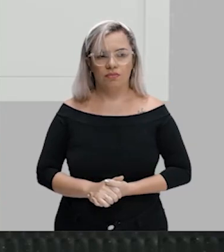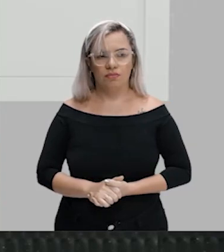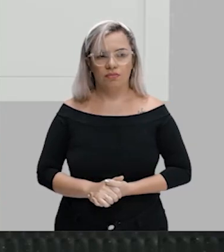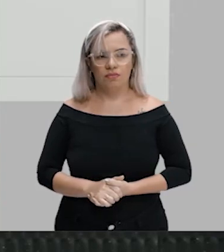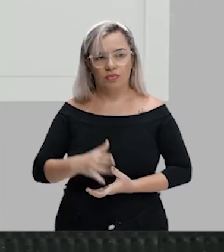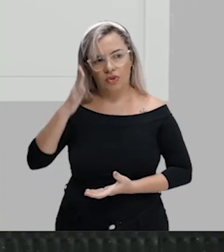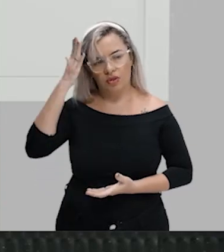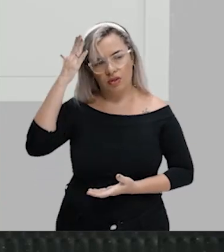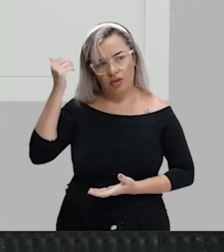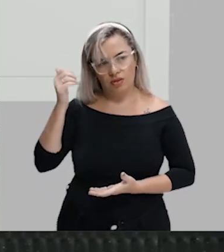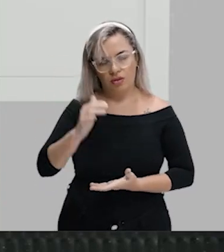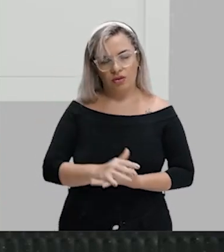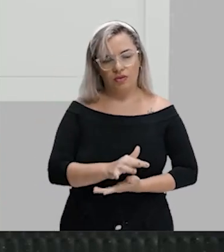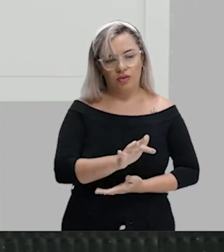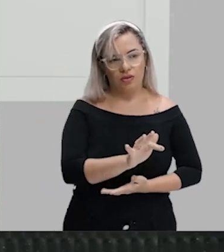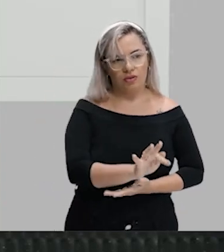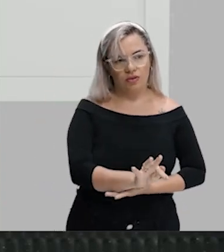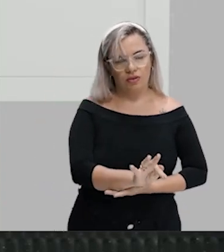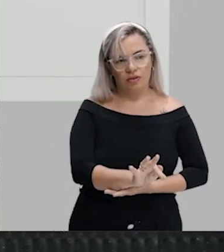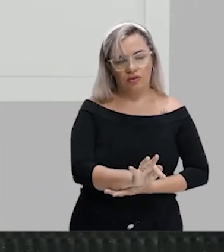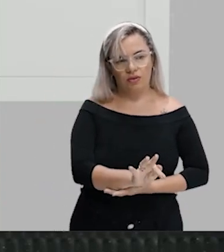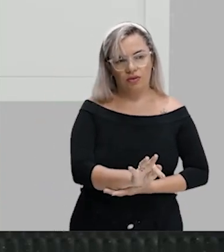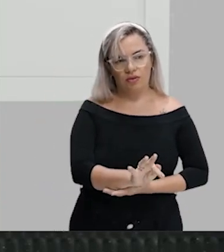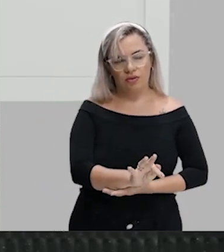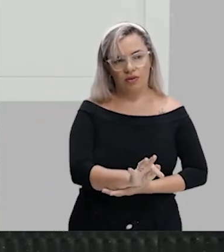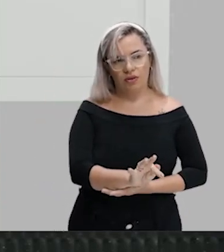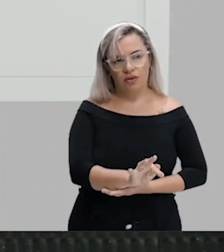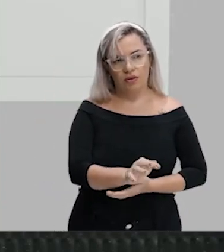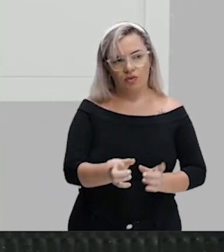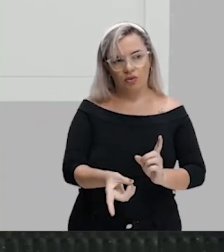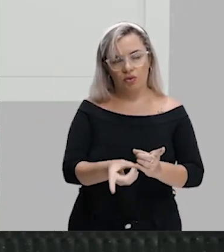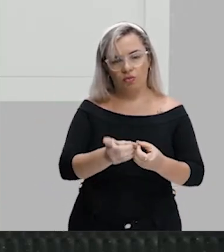que a frequência é o inverso do período,